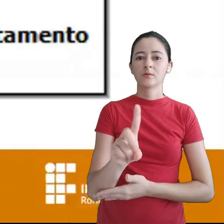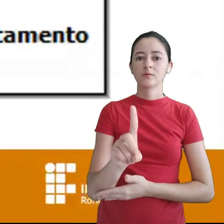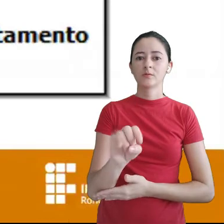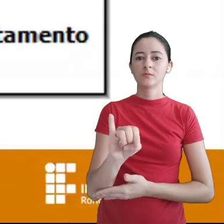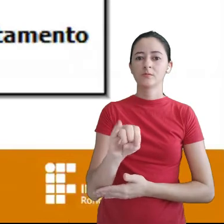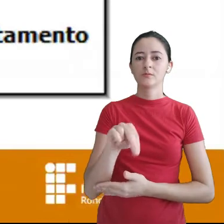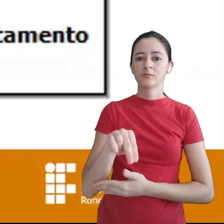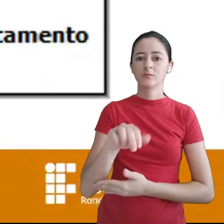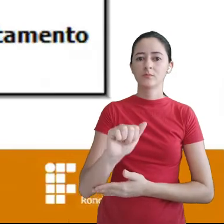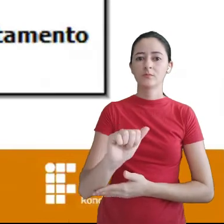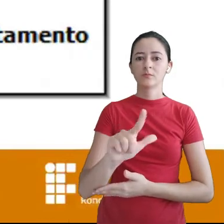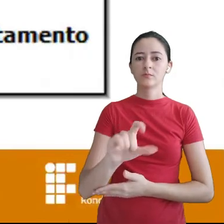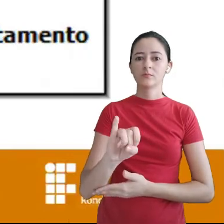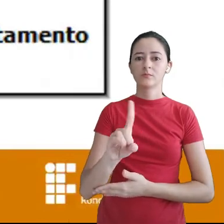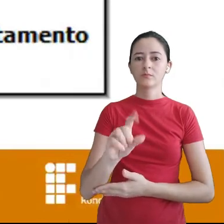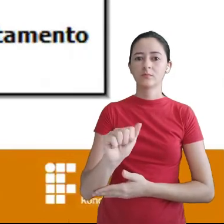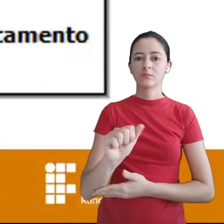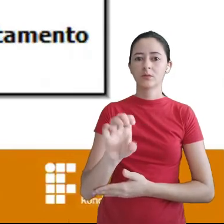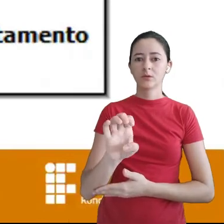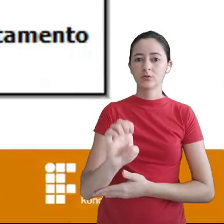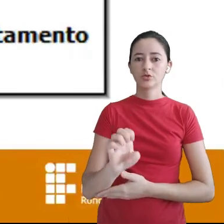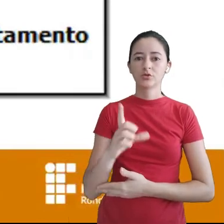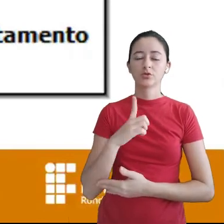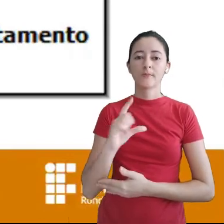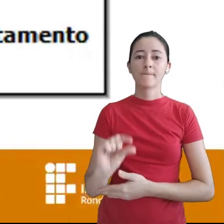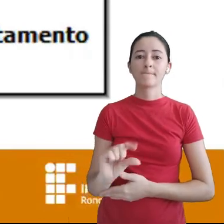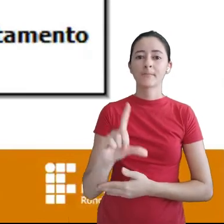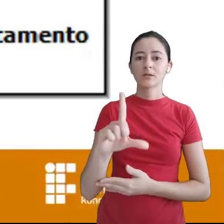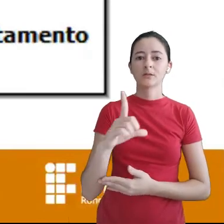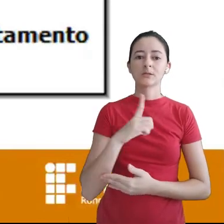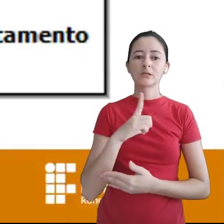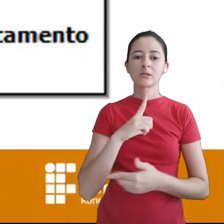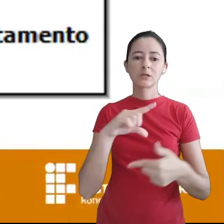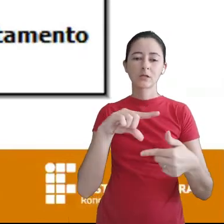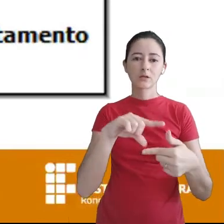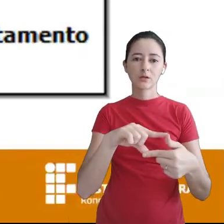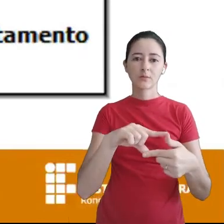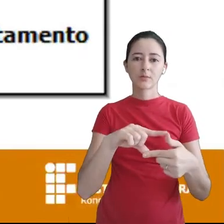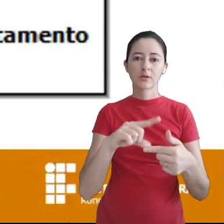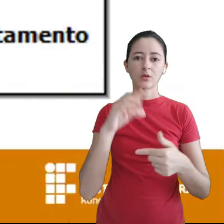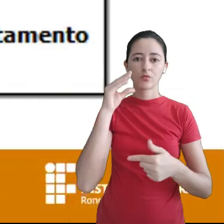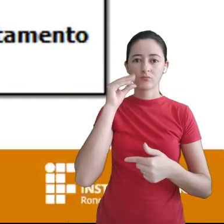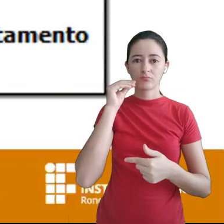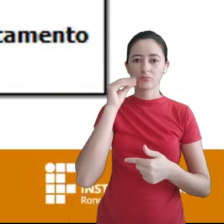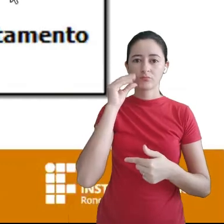à cardinalidade máxima. Prática. Então, temos aqui a tabela de funcionário.